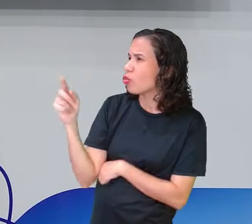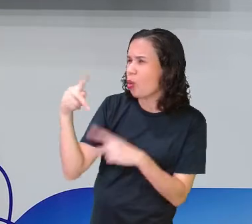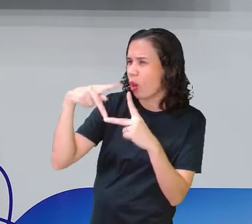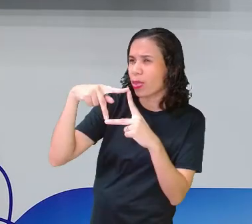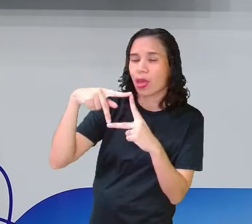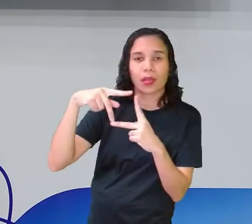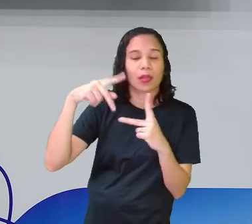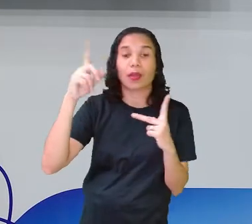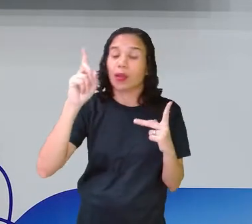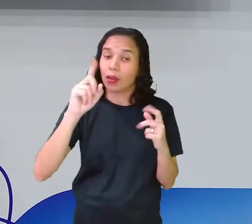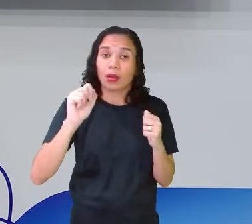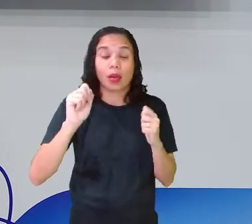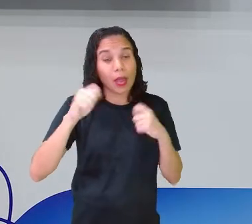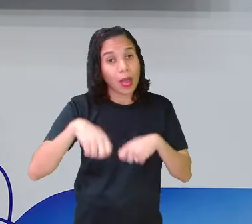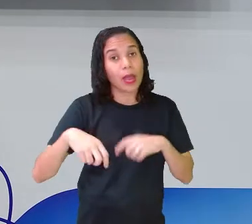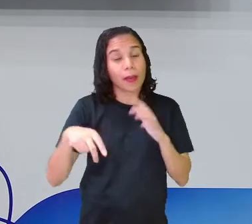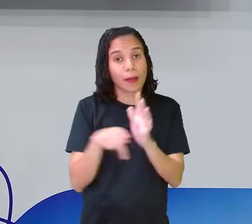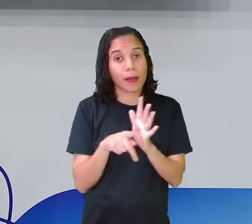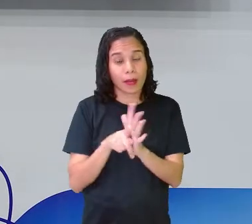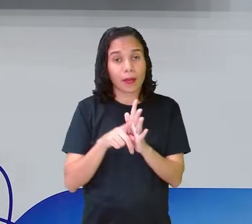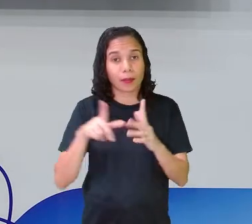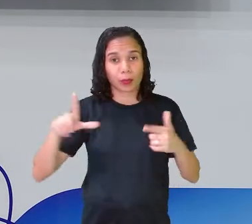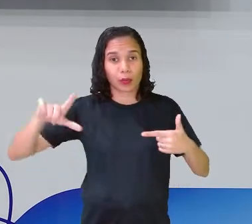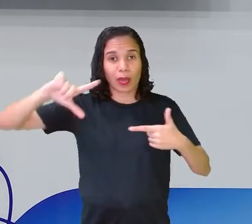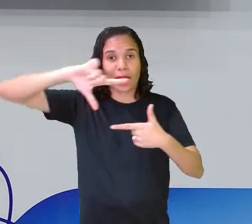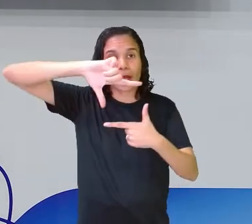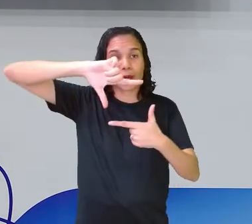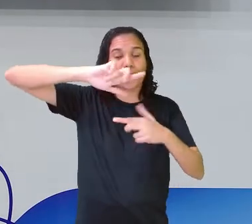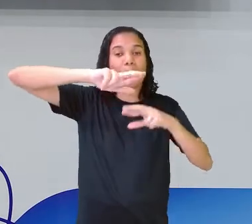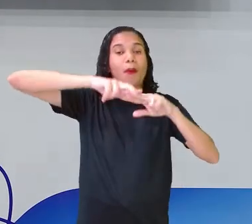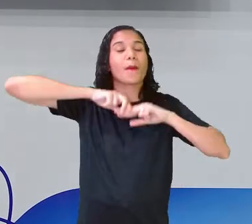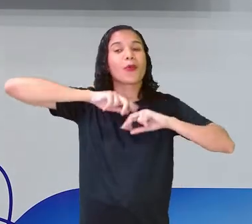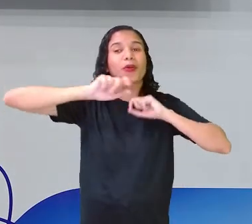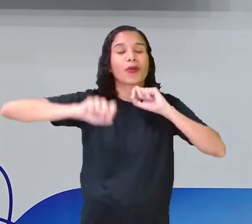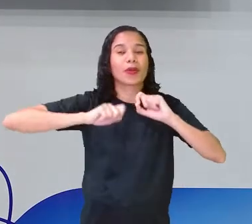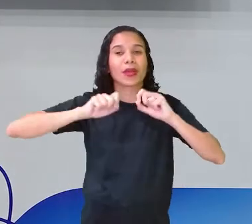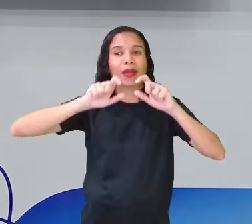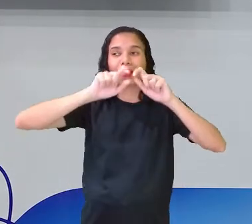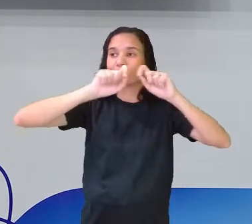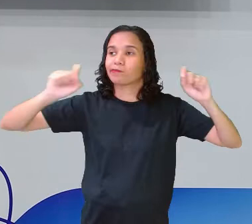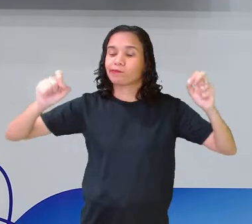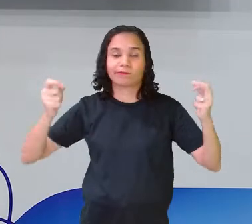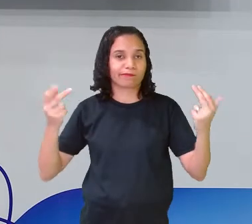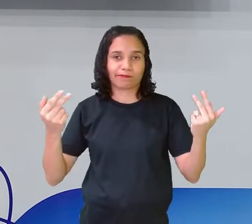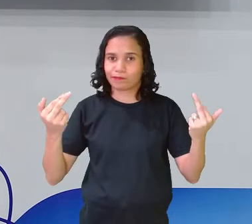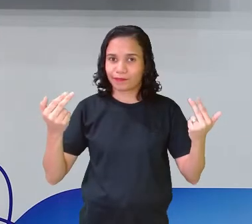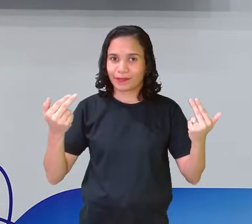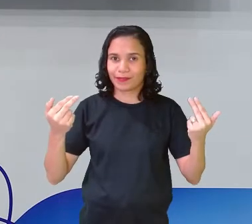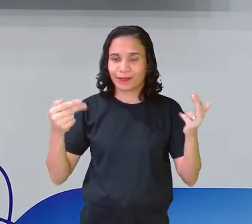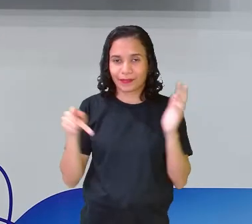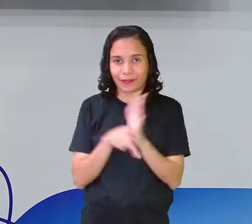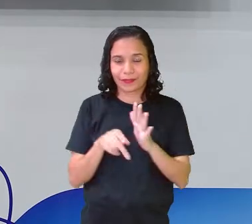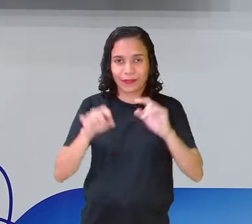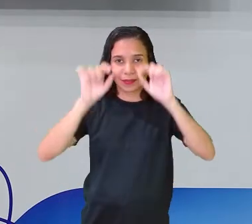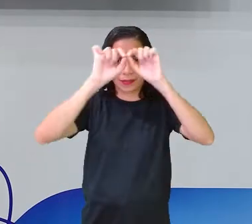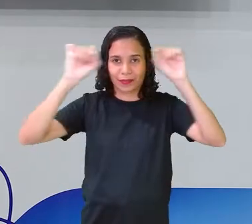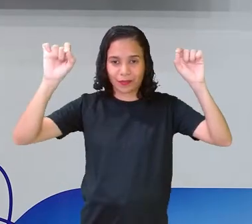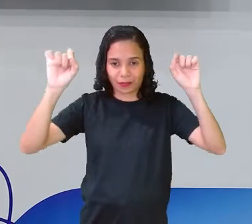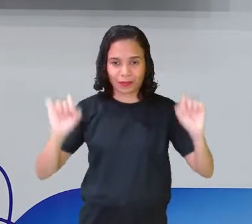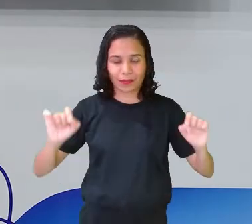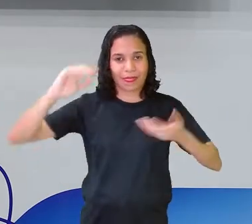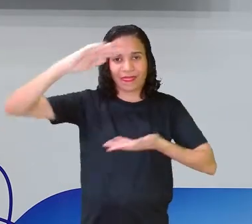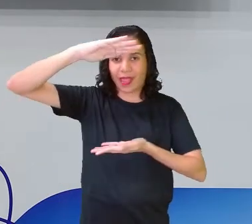não. Não. Isso pode ser considerado um retângulo. Por quê? Porque as partes não estão iguais. Os meus lados não